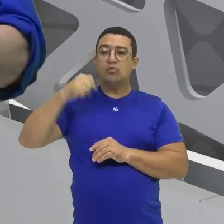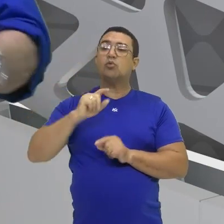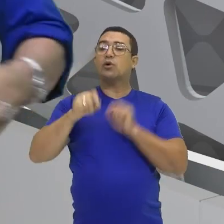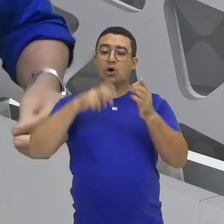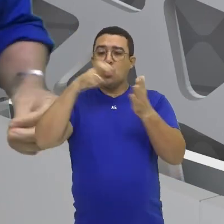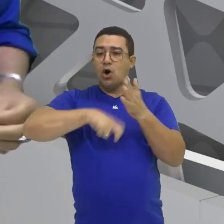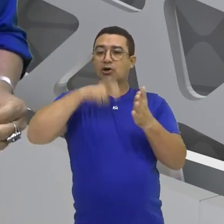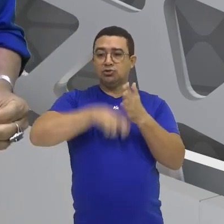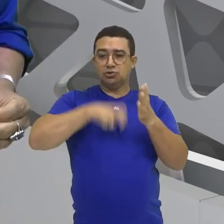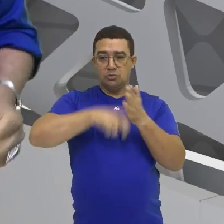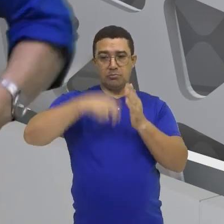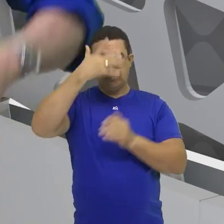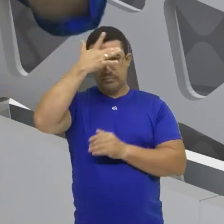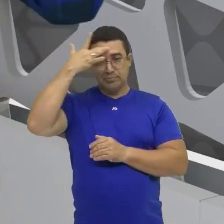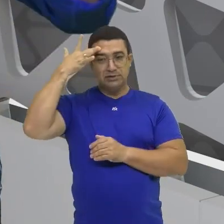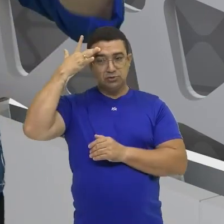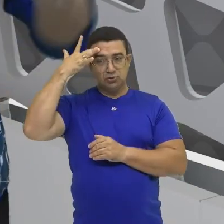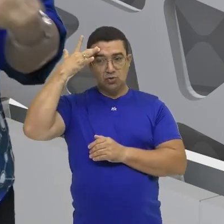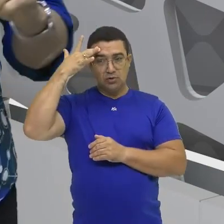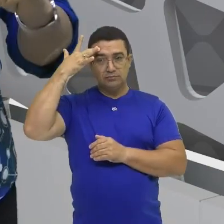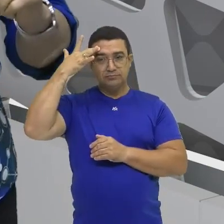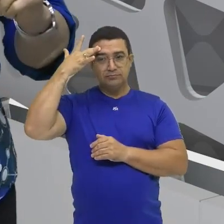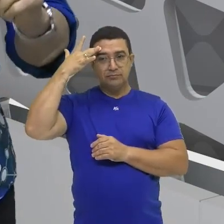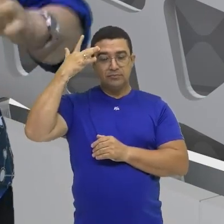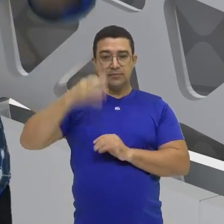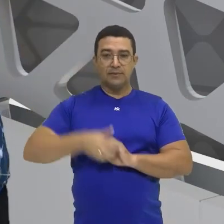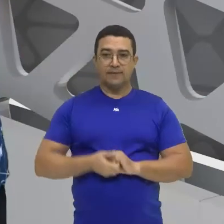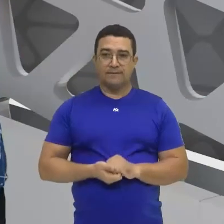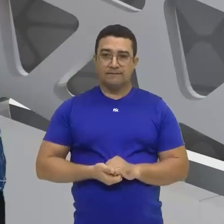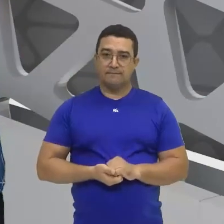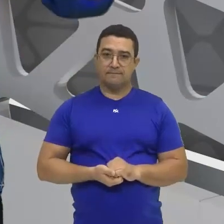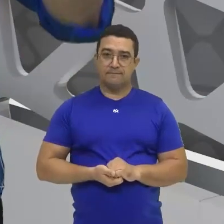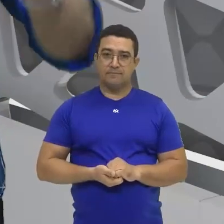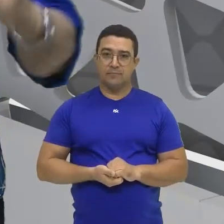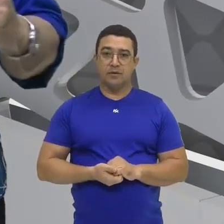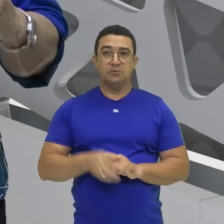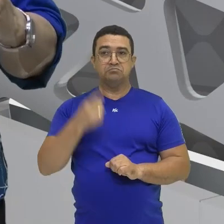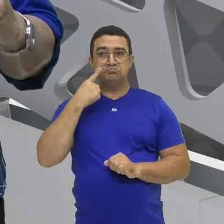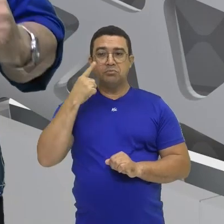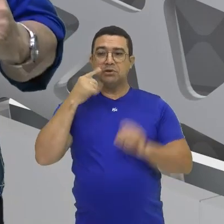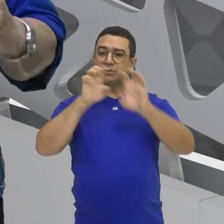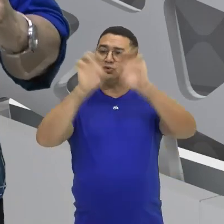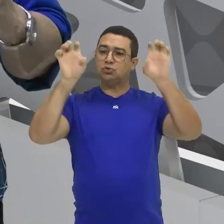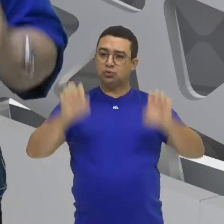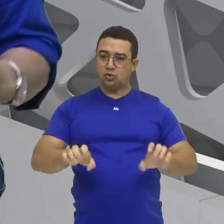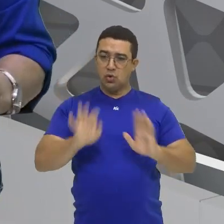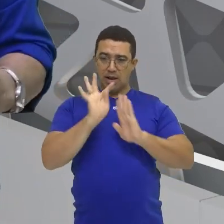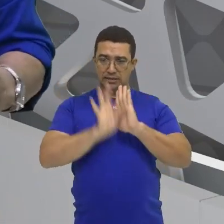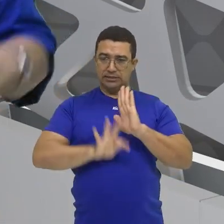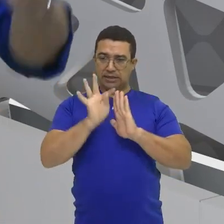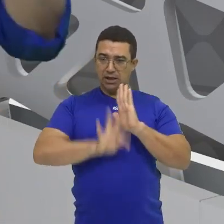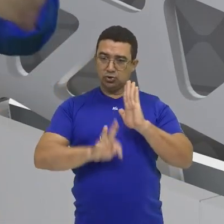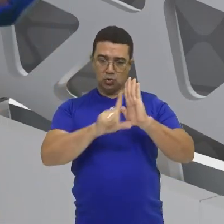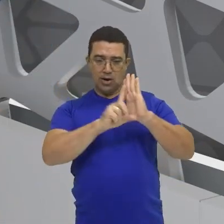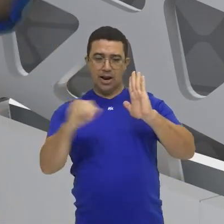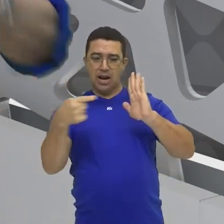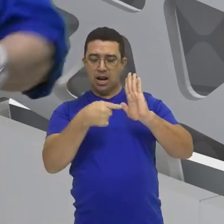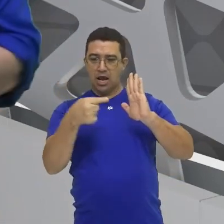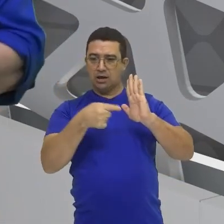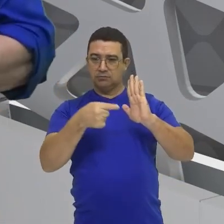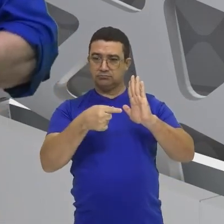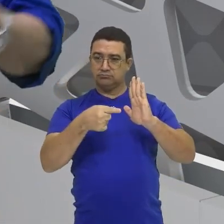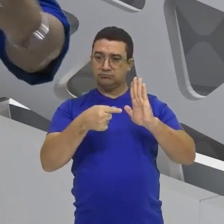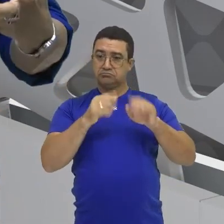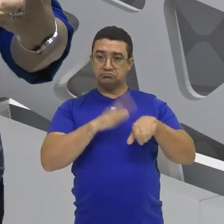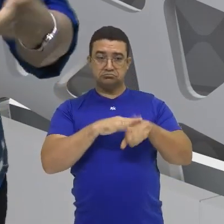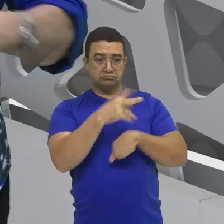punir os agressores. Seguindo, você vai conhecer a estrutura de um texto legal, né? Que é um direito que